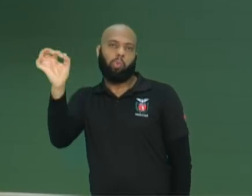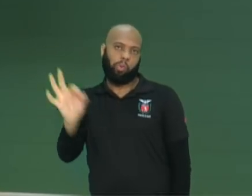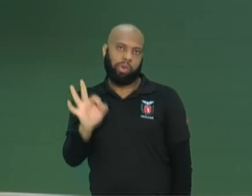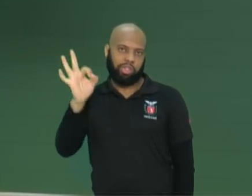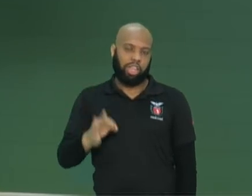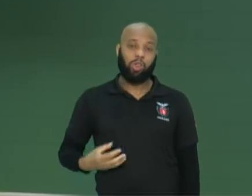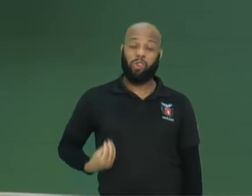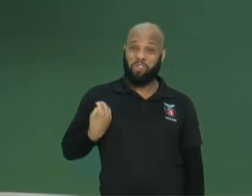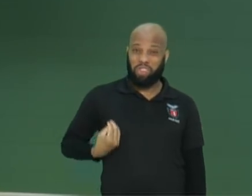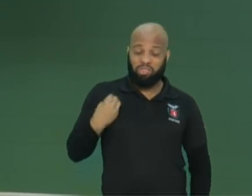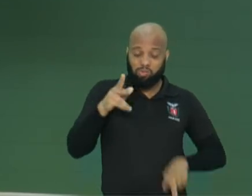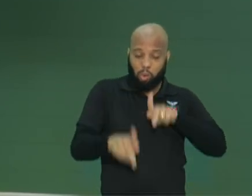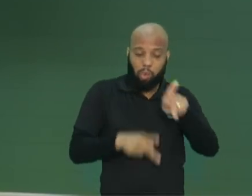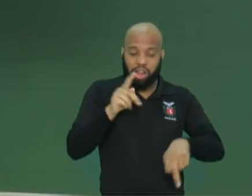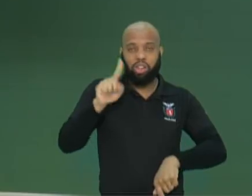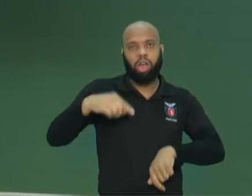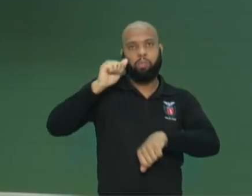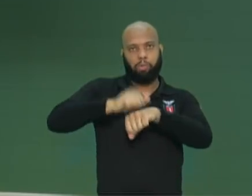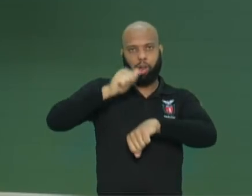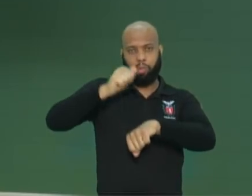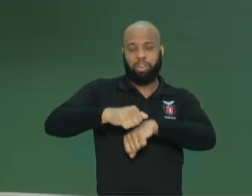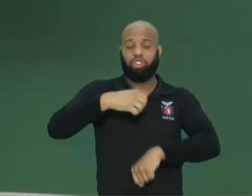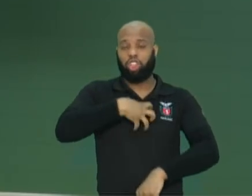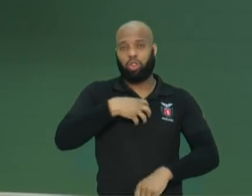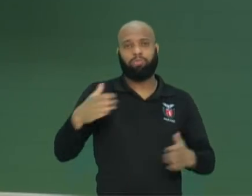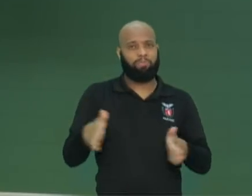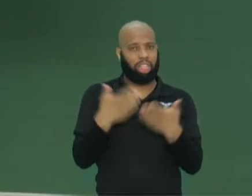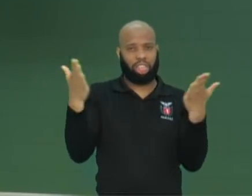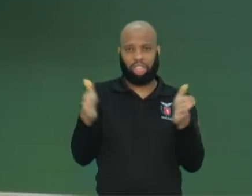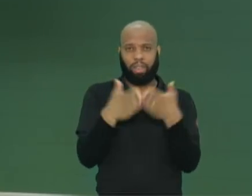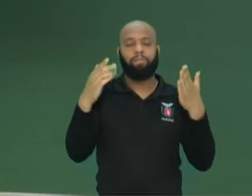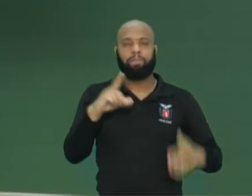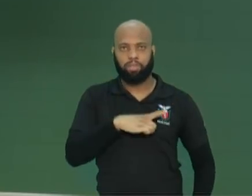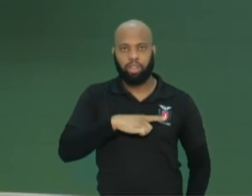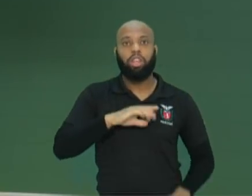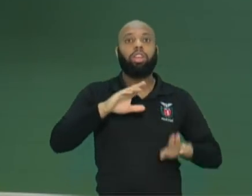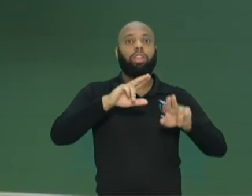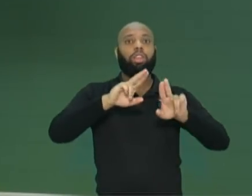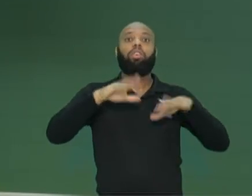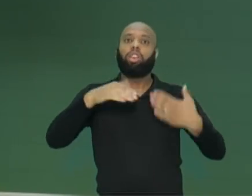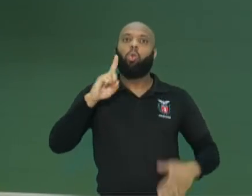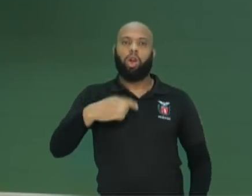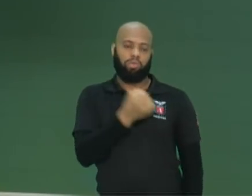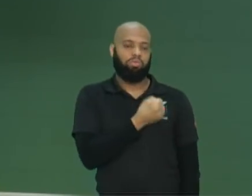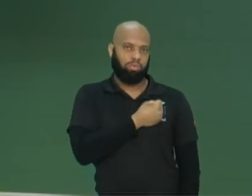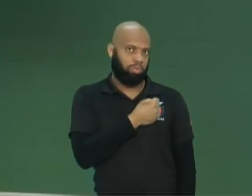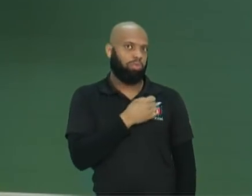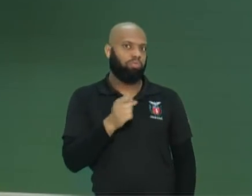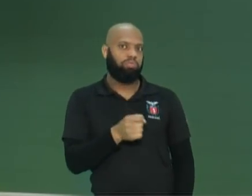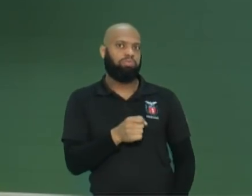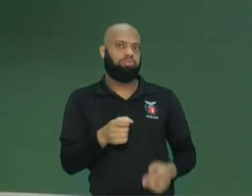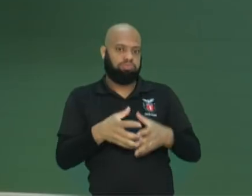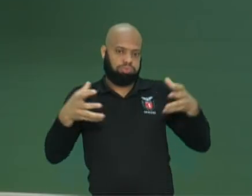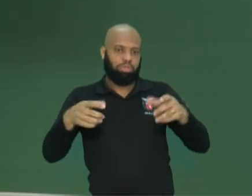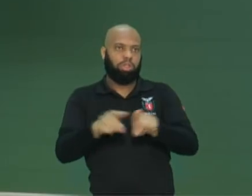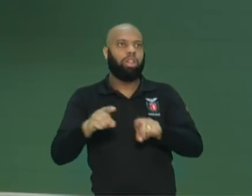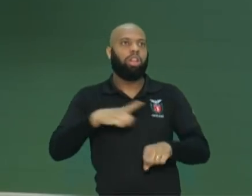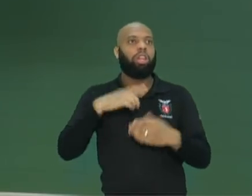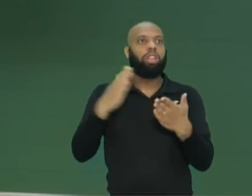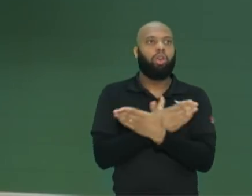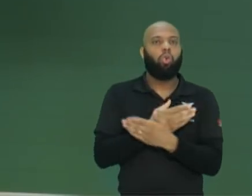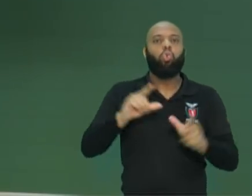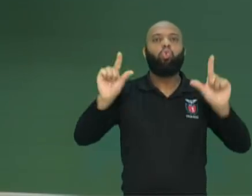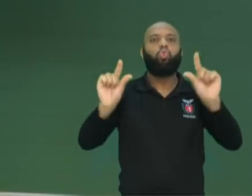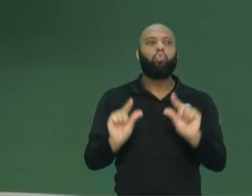12,1% da população vivem em condição de pobreza. Então, é significativo, né? Tem regiões com